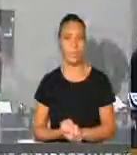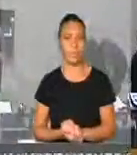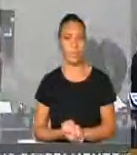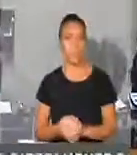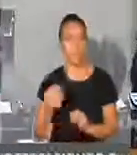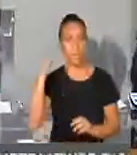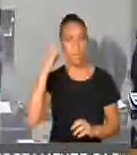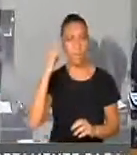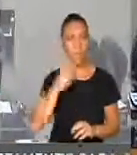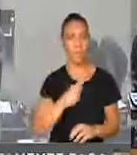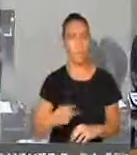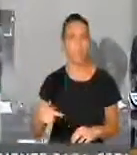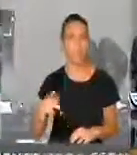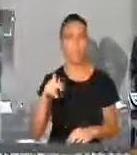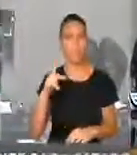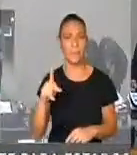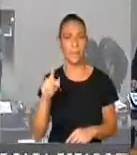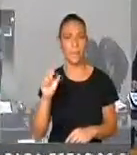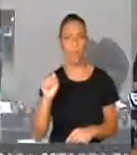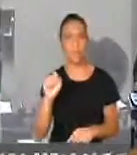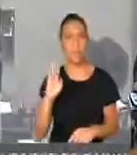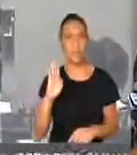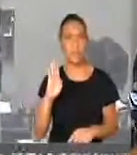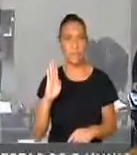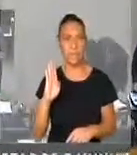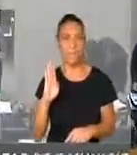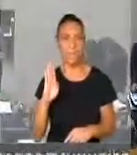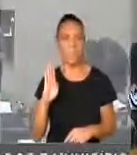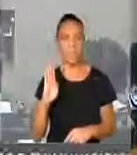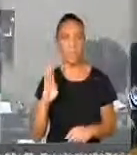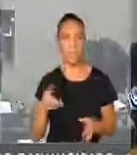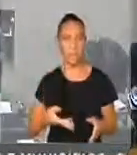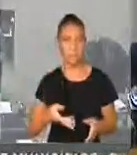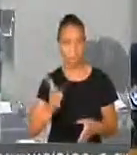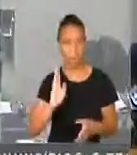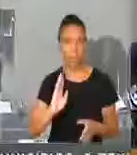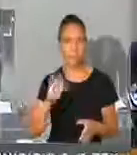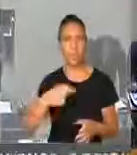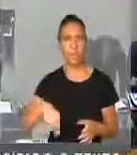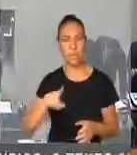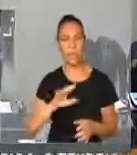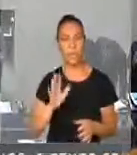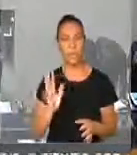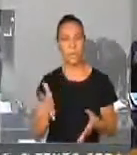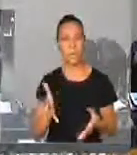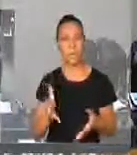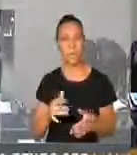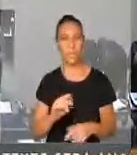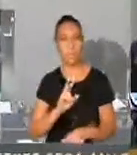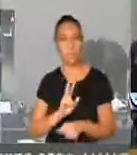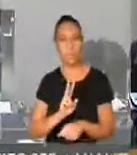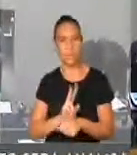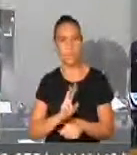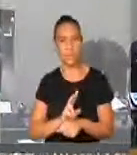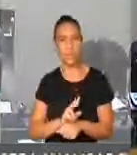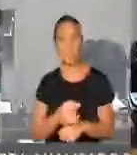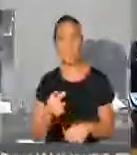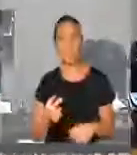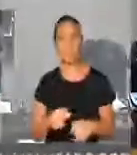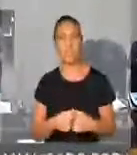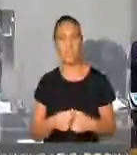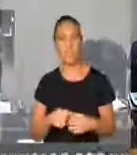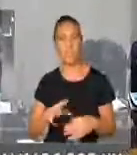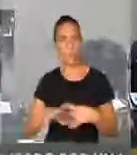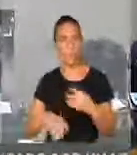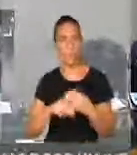Entra pelo PSB, o PSB encaminha sim, haja vista que nós já defendemos anteriormente